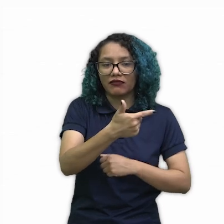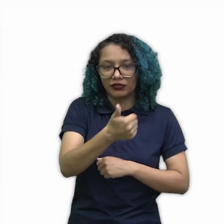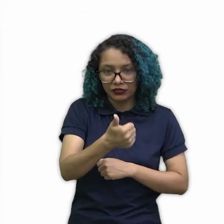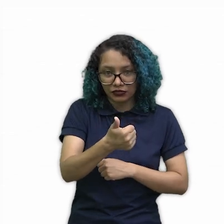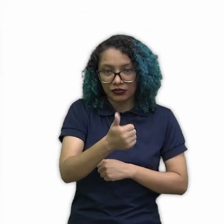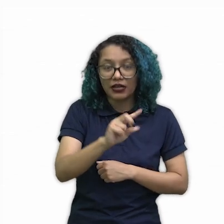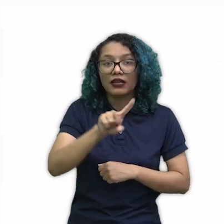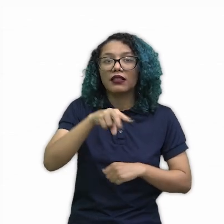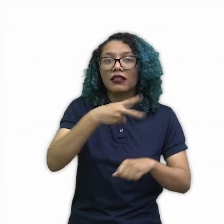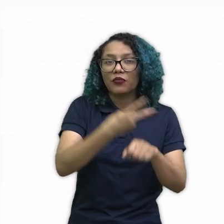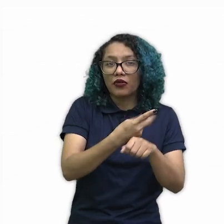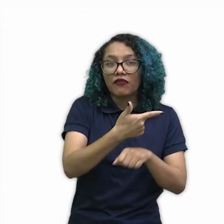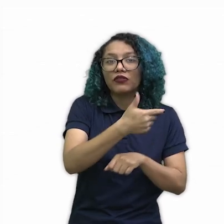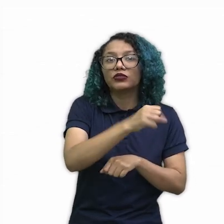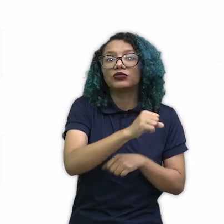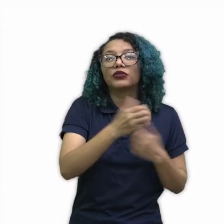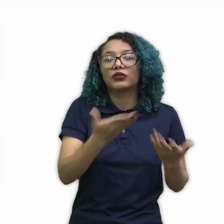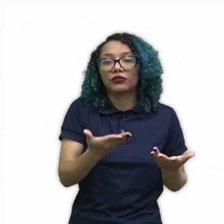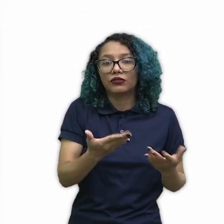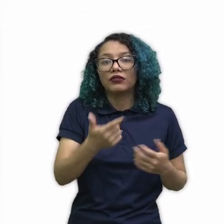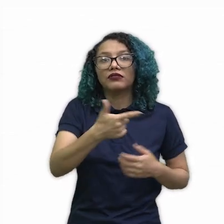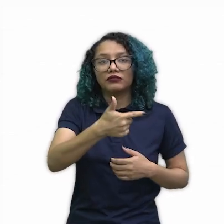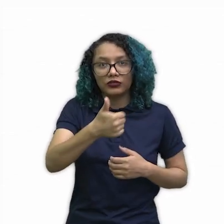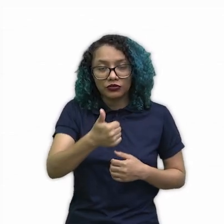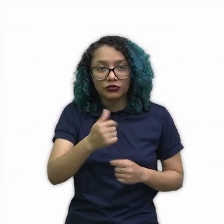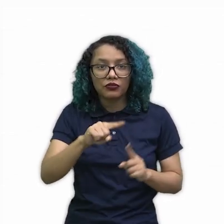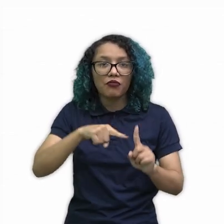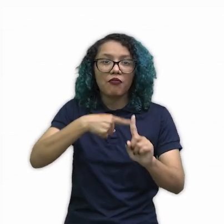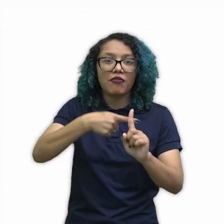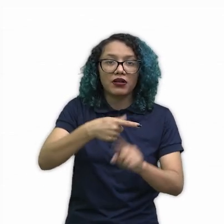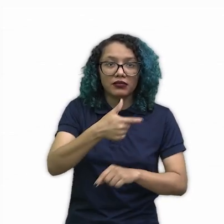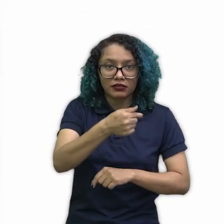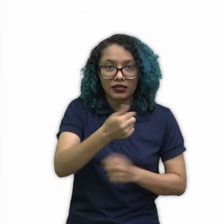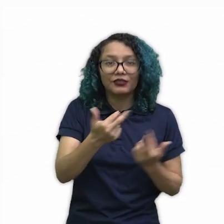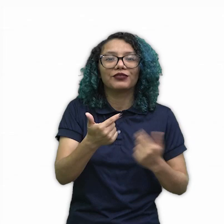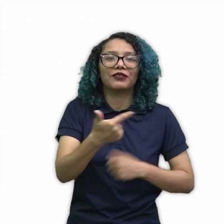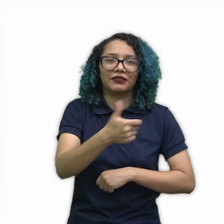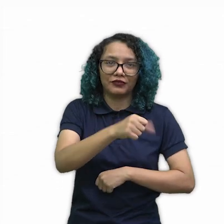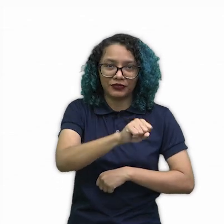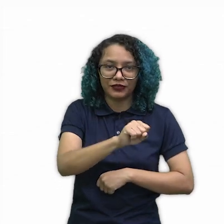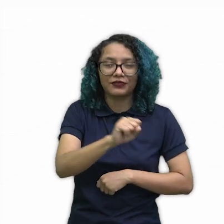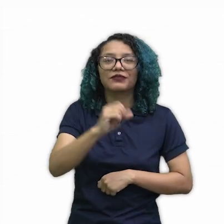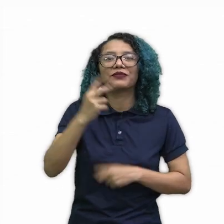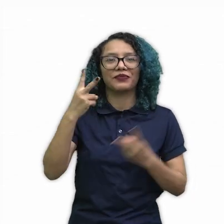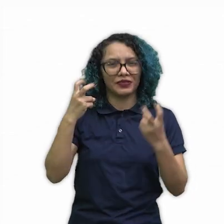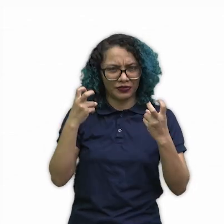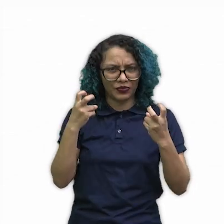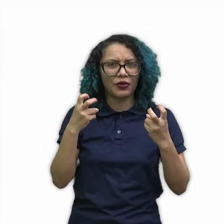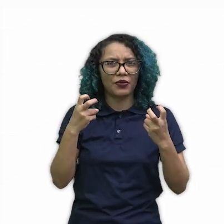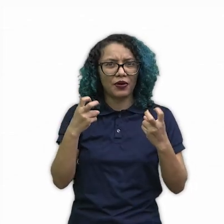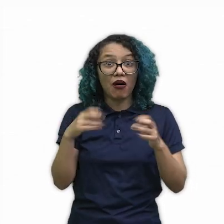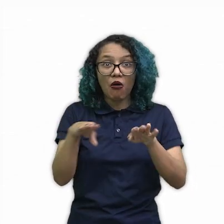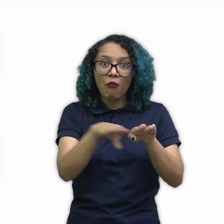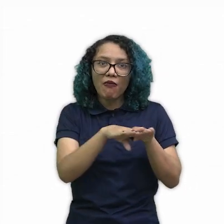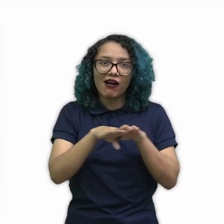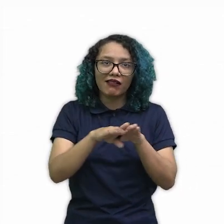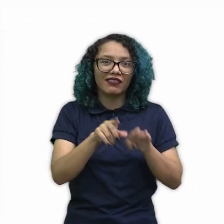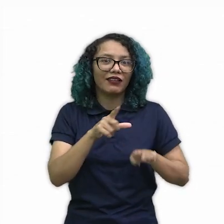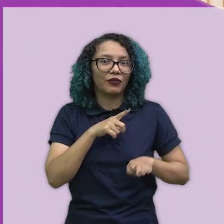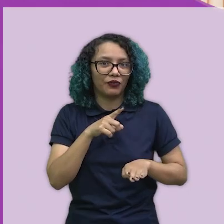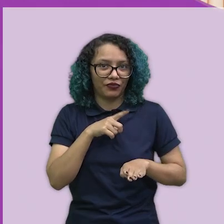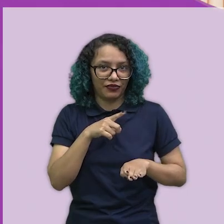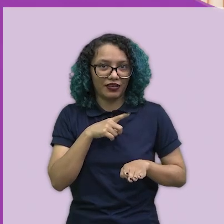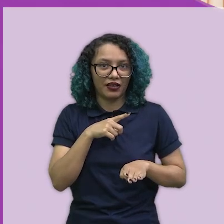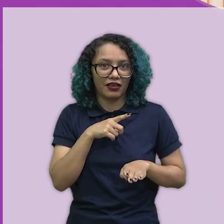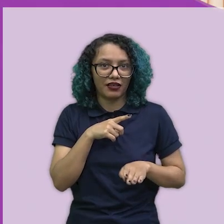Depois, 28, né? 21 mais 7 é igual a 28. Perceberam que eu tenho ali